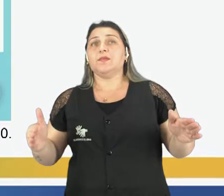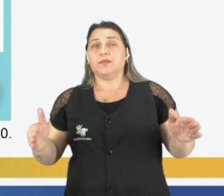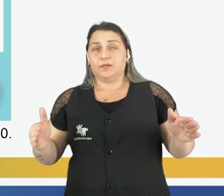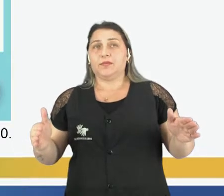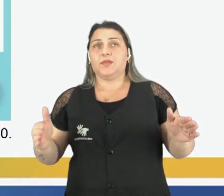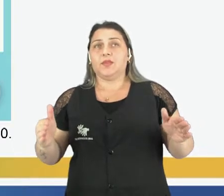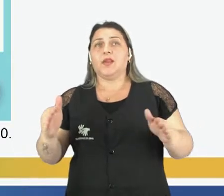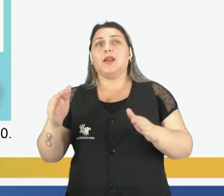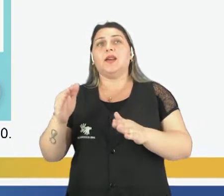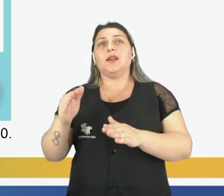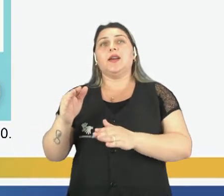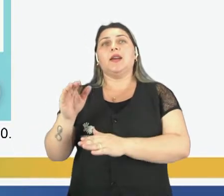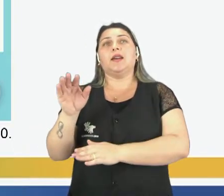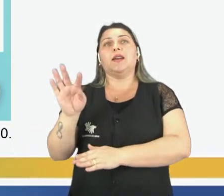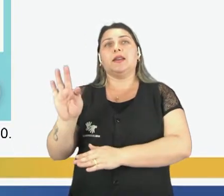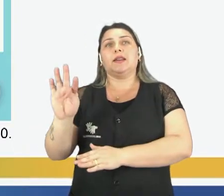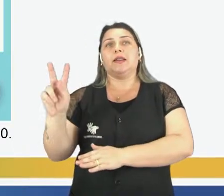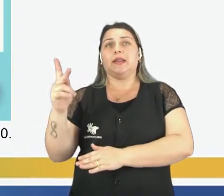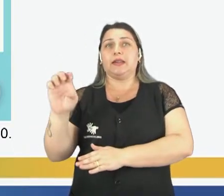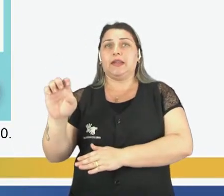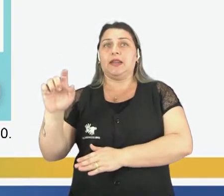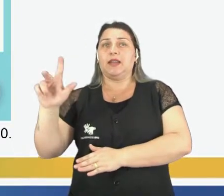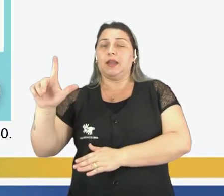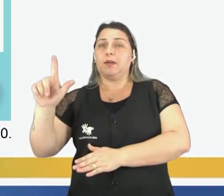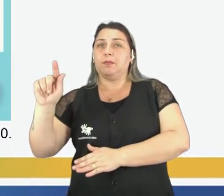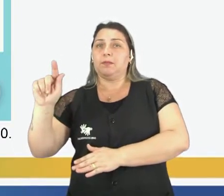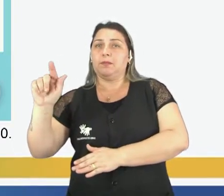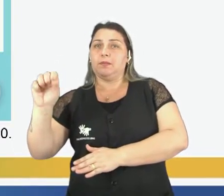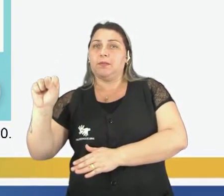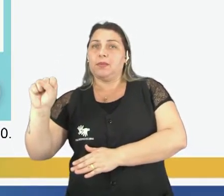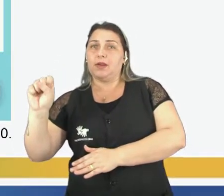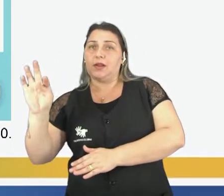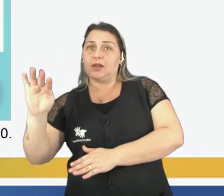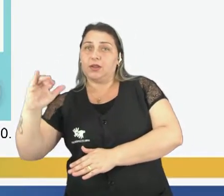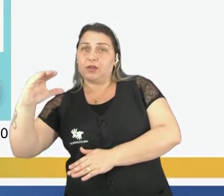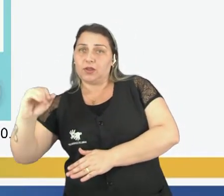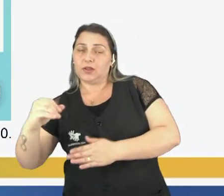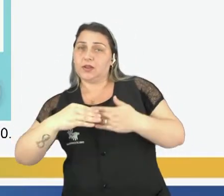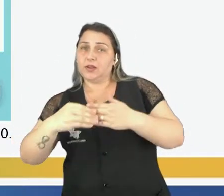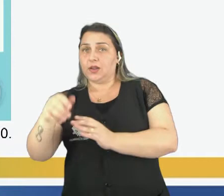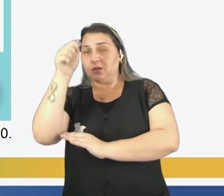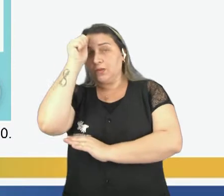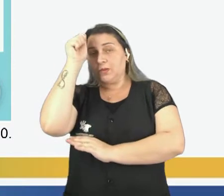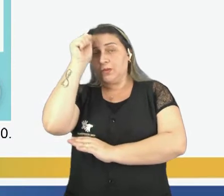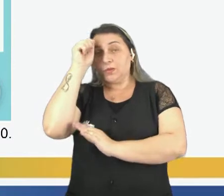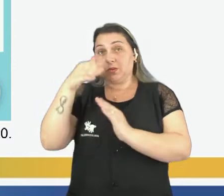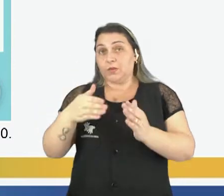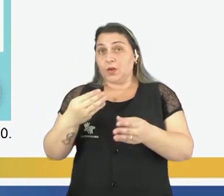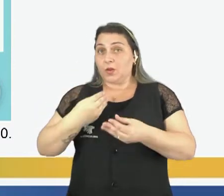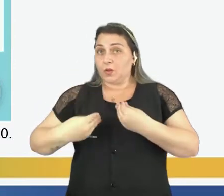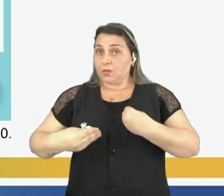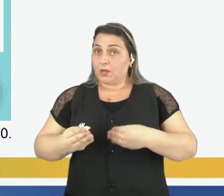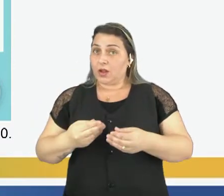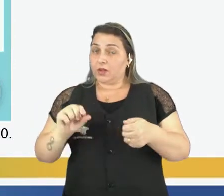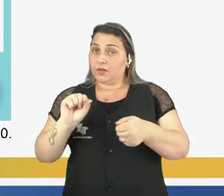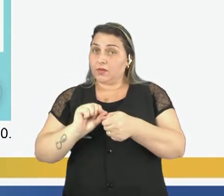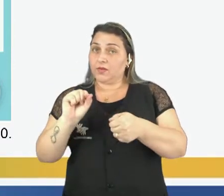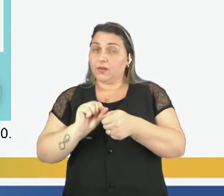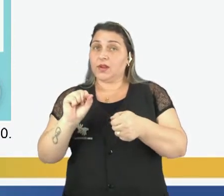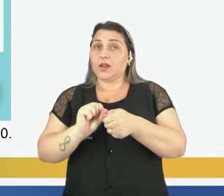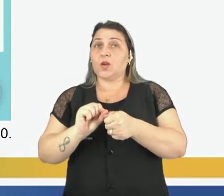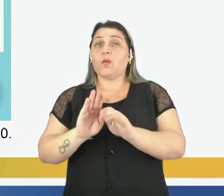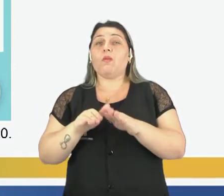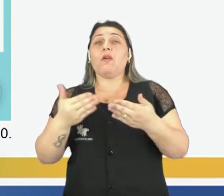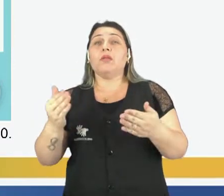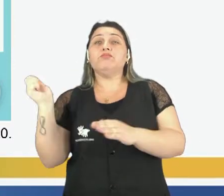Journey, a jornada do plástico em tradução livre, a obra traça o percurso que o plástico faz de